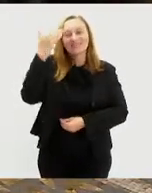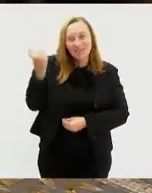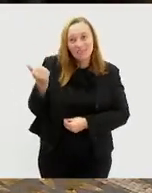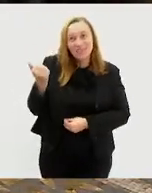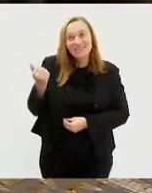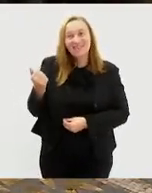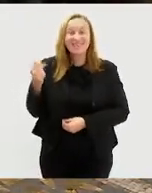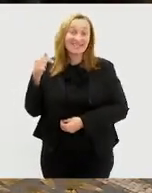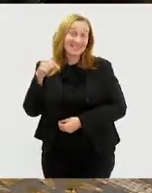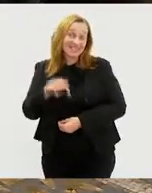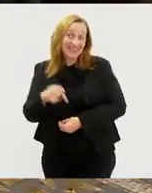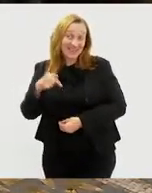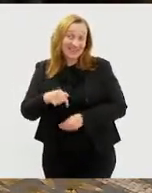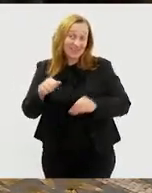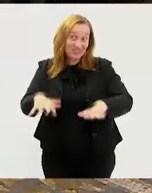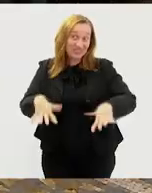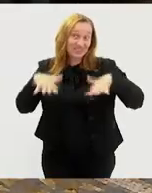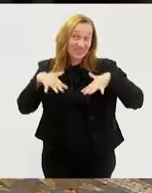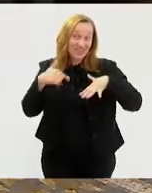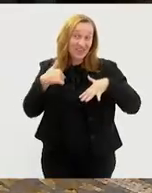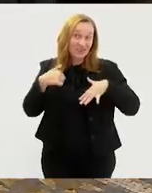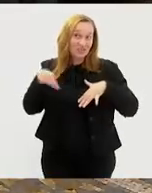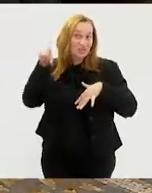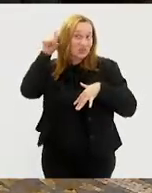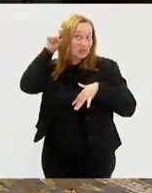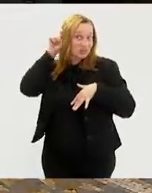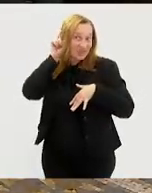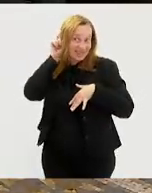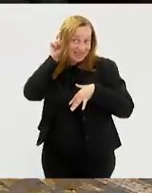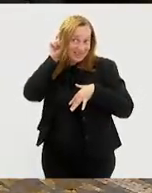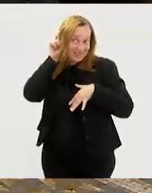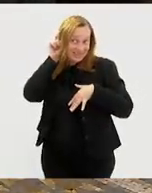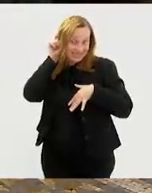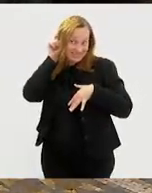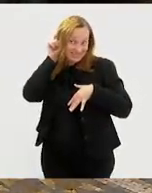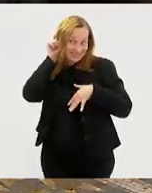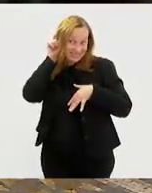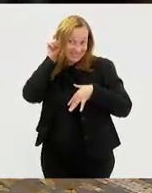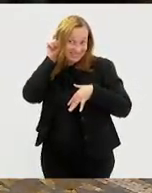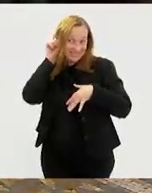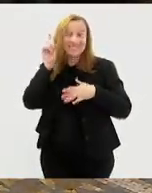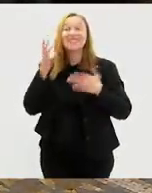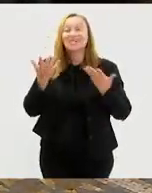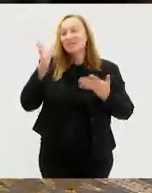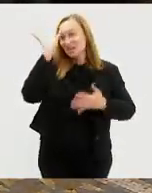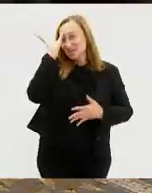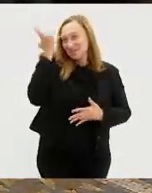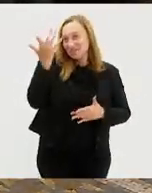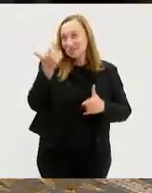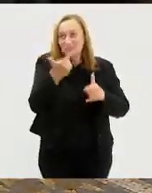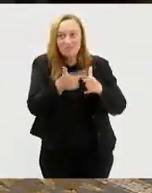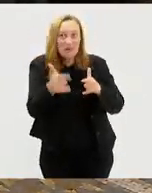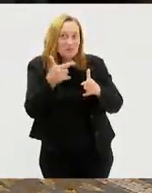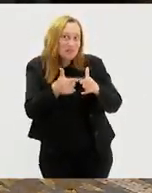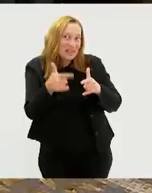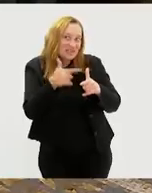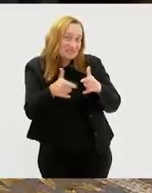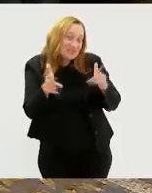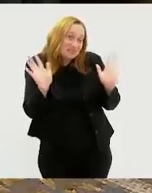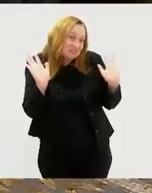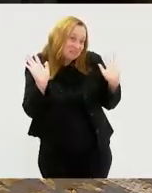hoje eu botei um aparelho auditivo para resolver o problema botei um aparelho